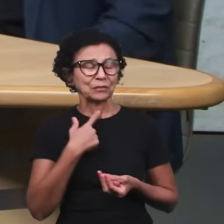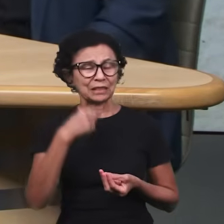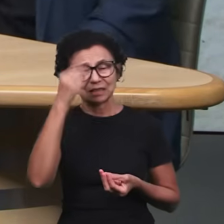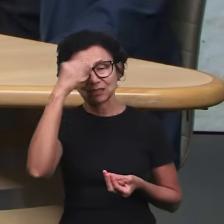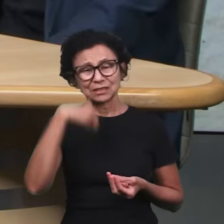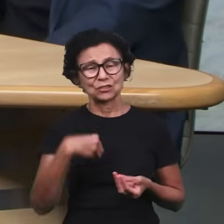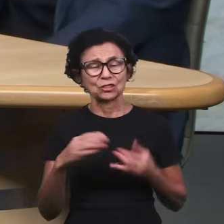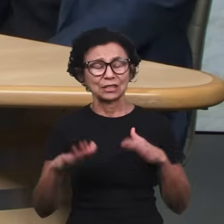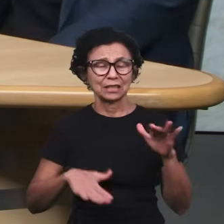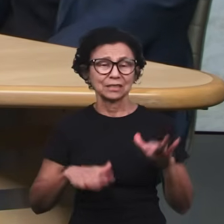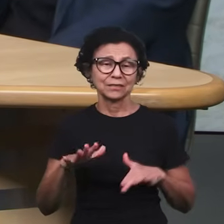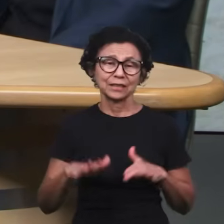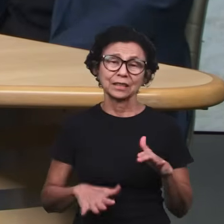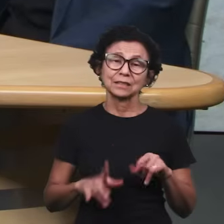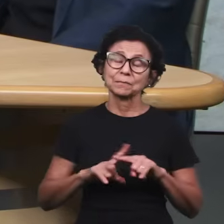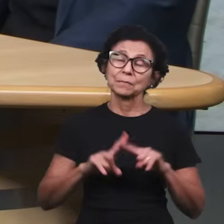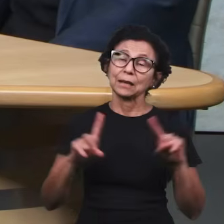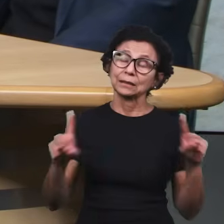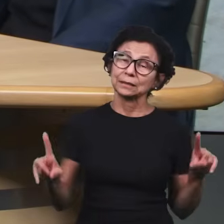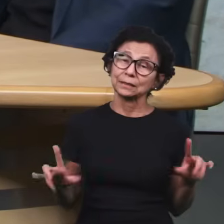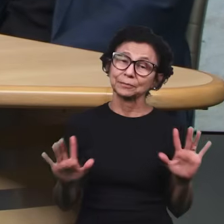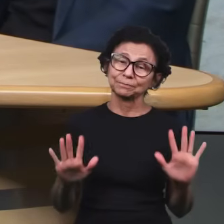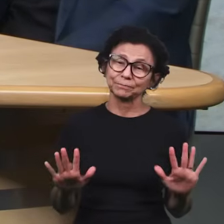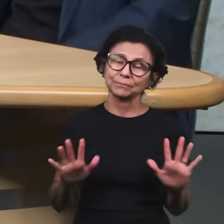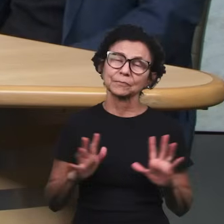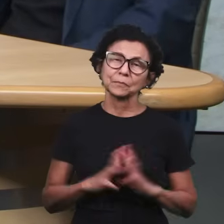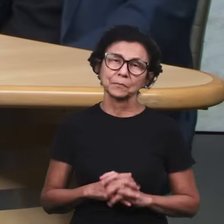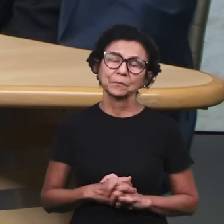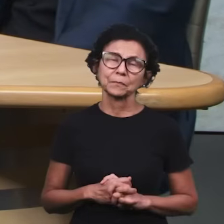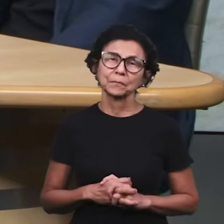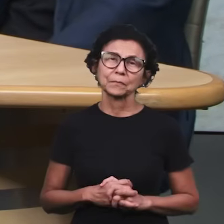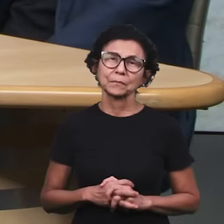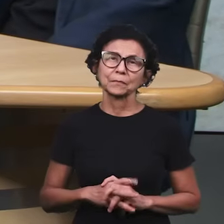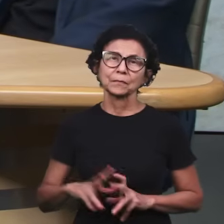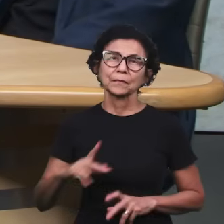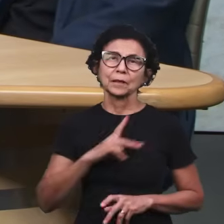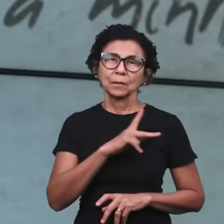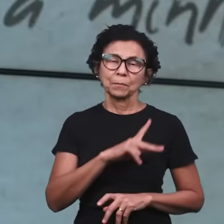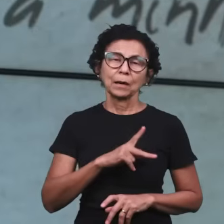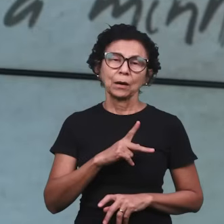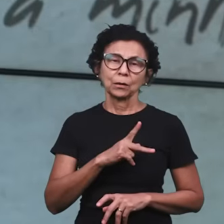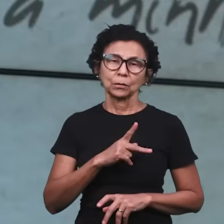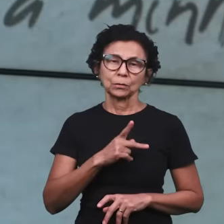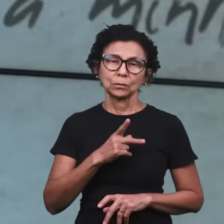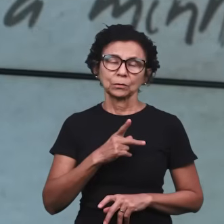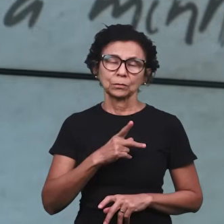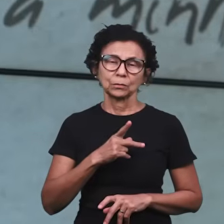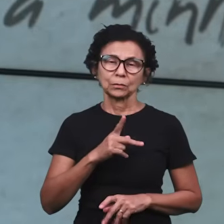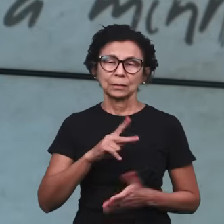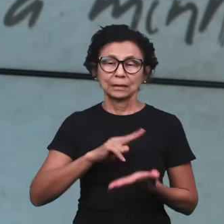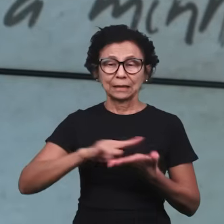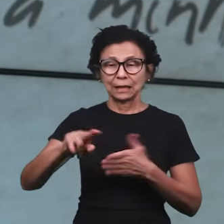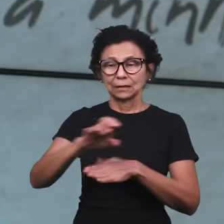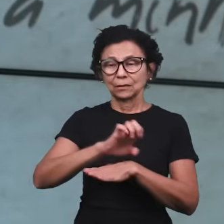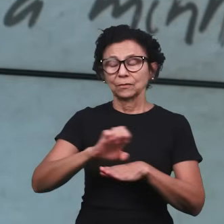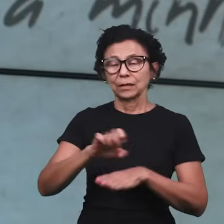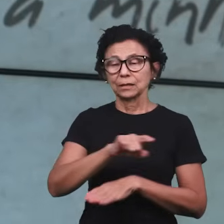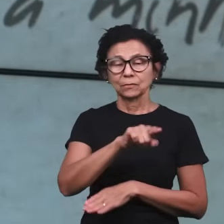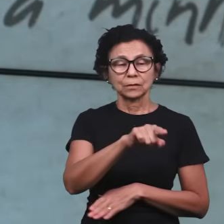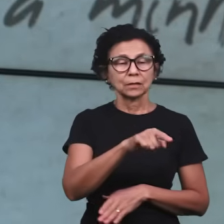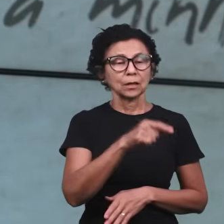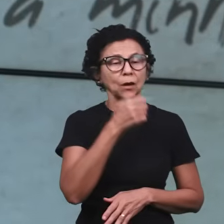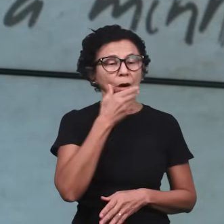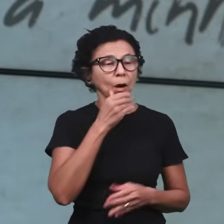amor. Muito bom. E Paulo vai escrever aos Efésios orientando os maridos. Maridos, amai as vossas